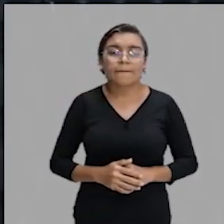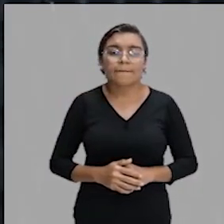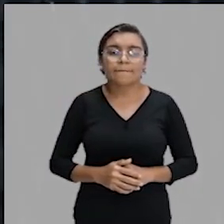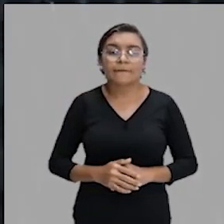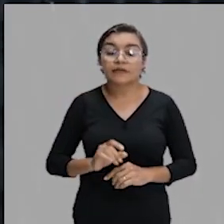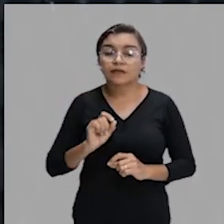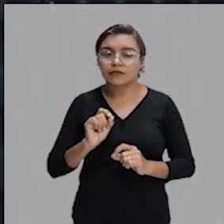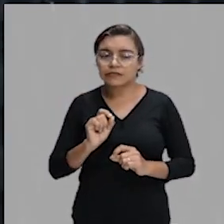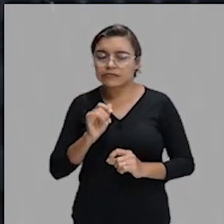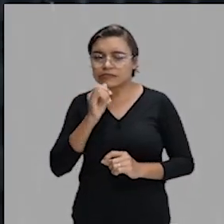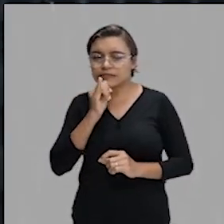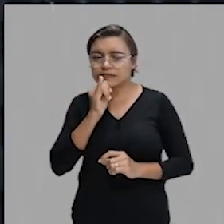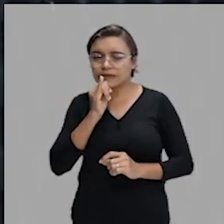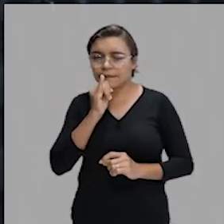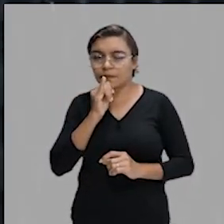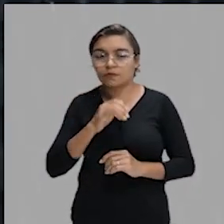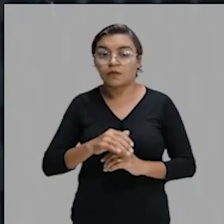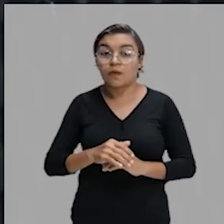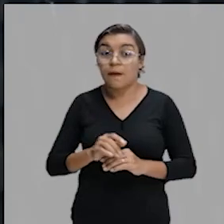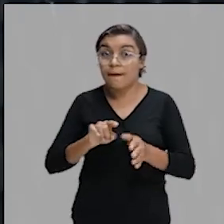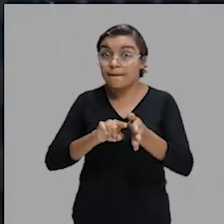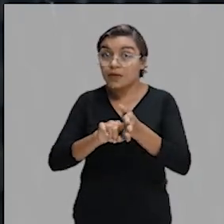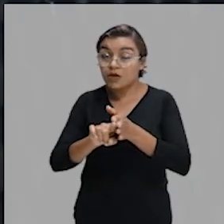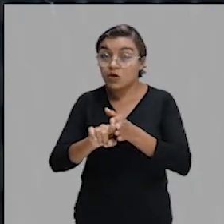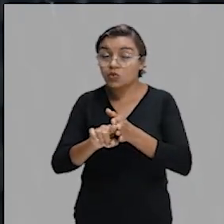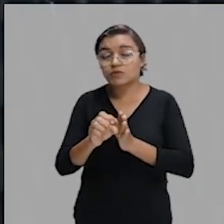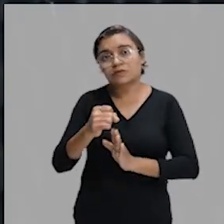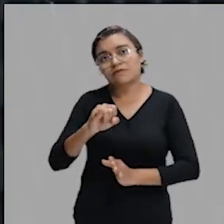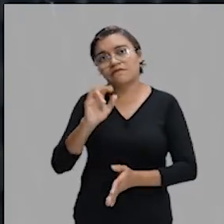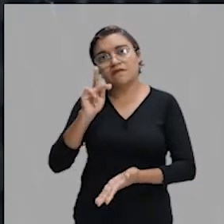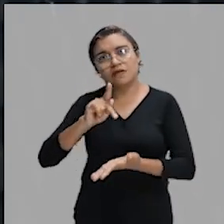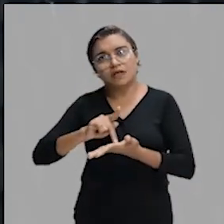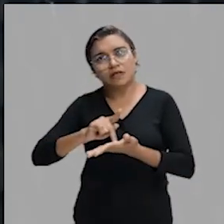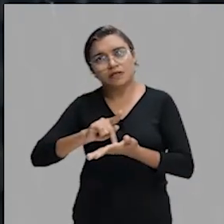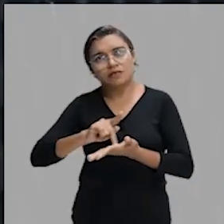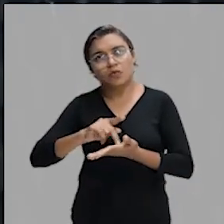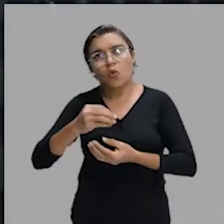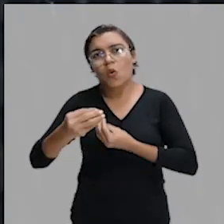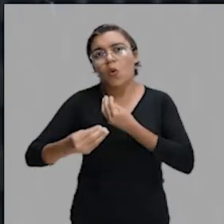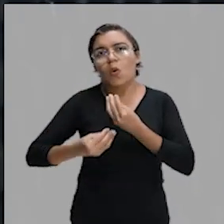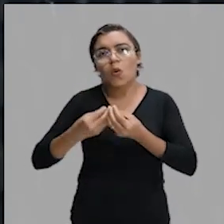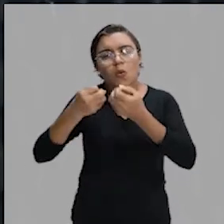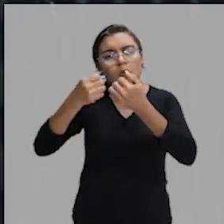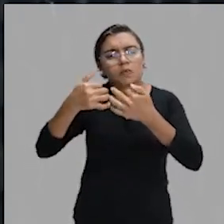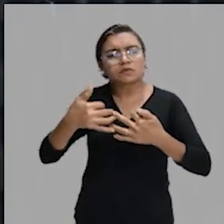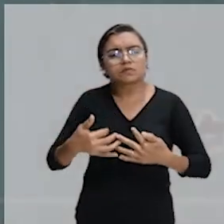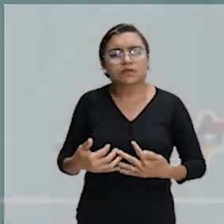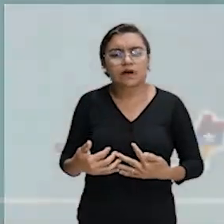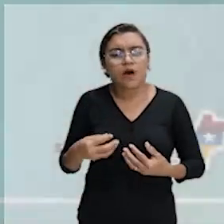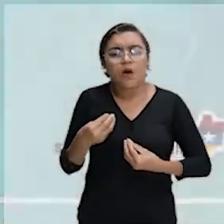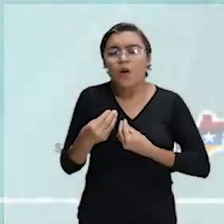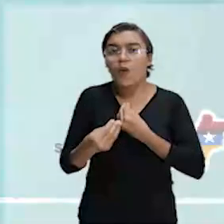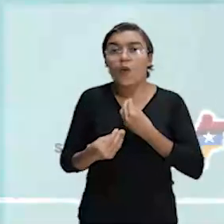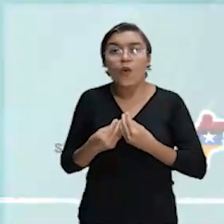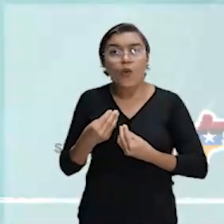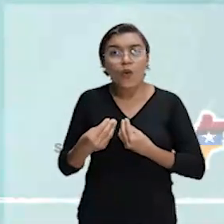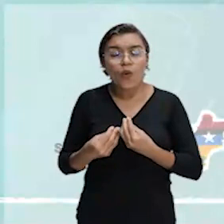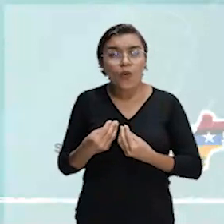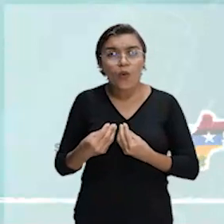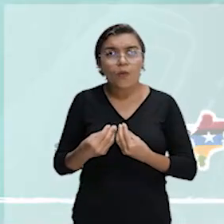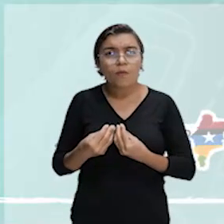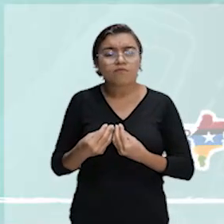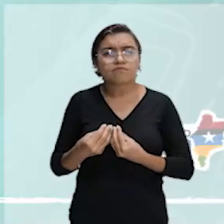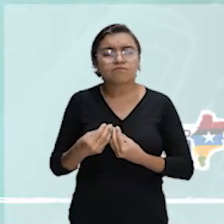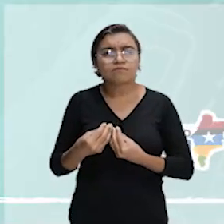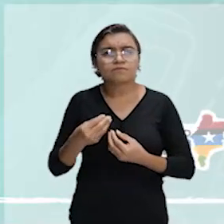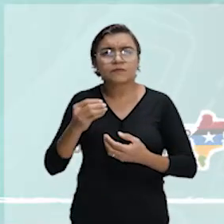Aqui, como está colocado, não é necessariamente verdadeiro isso. O que é que eu tenho como algo que eu não possa discutir e